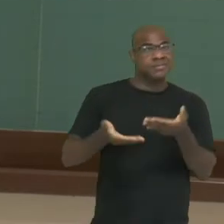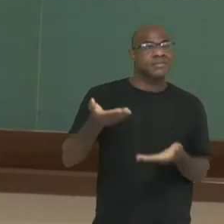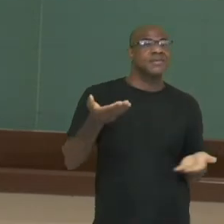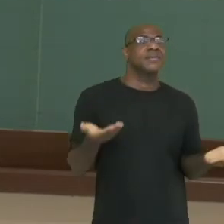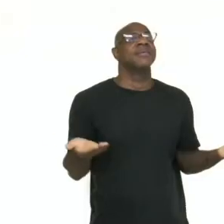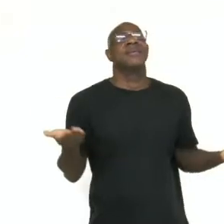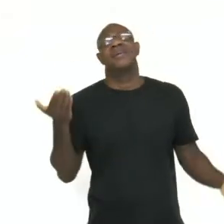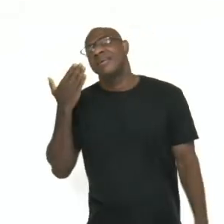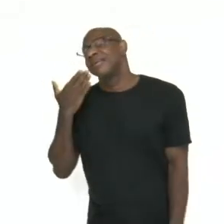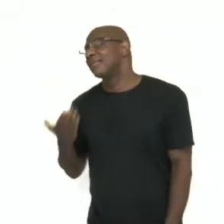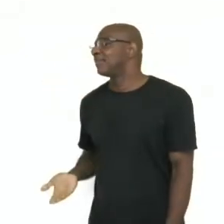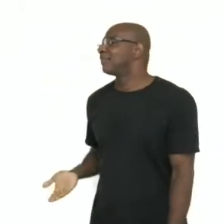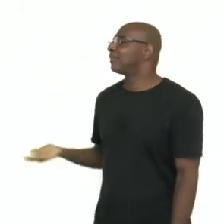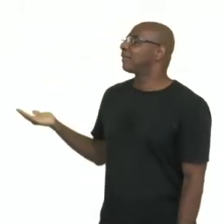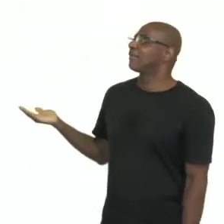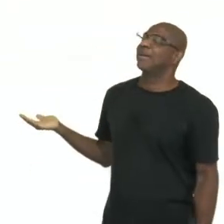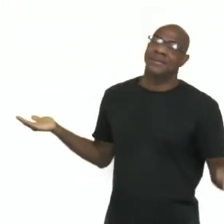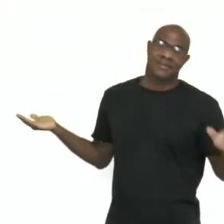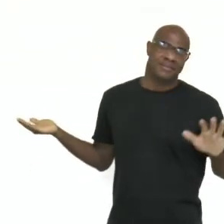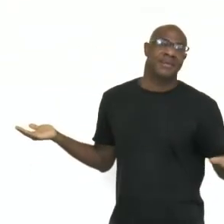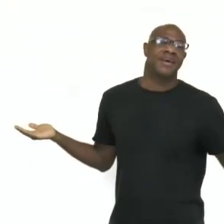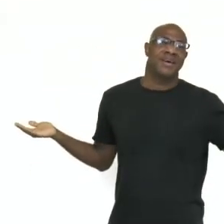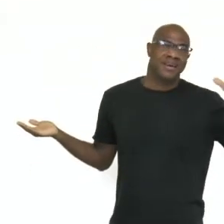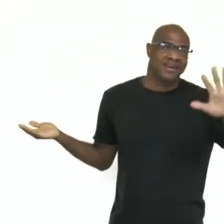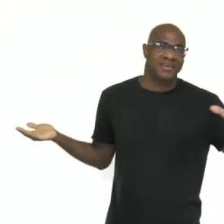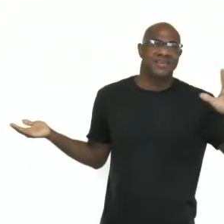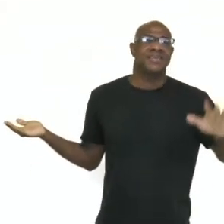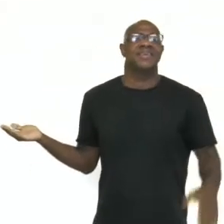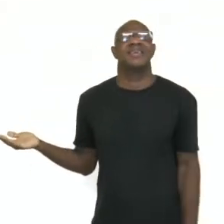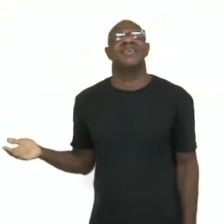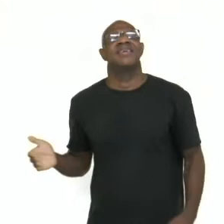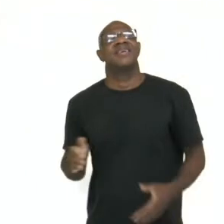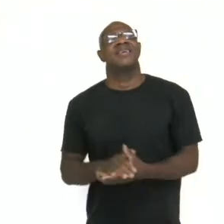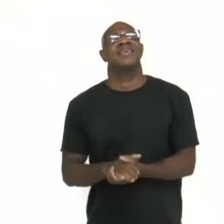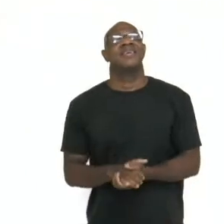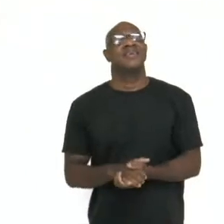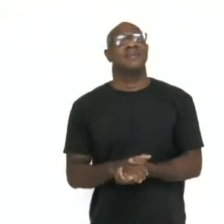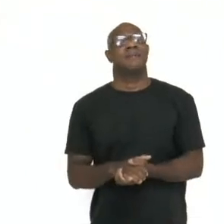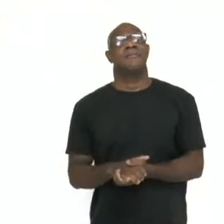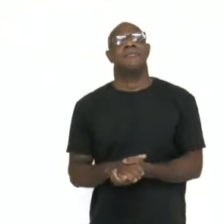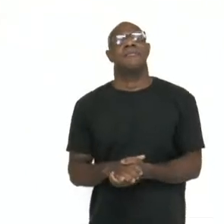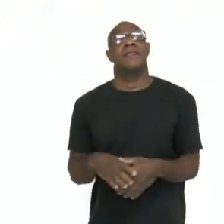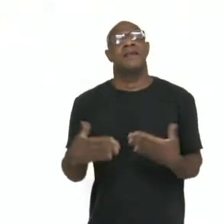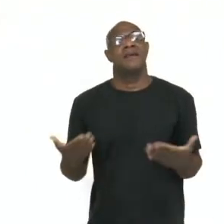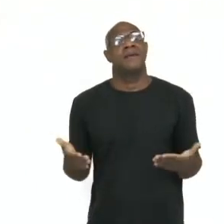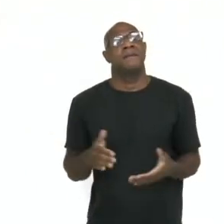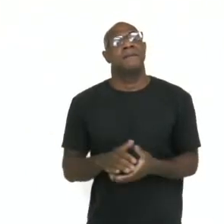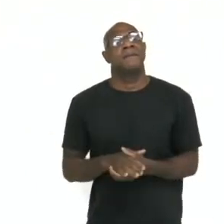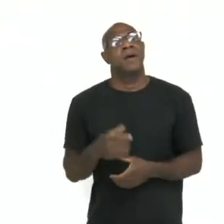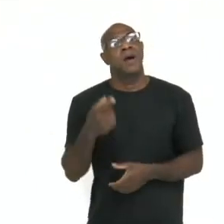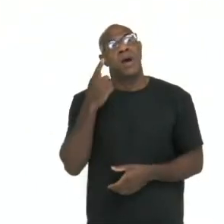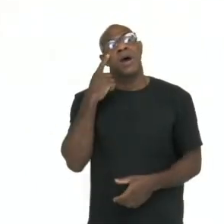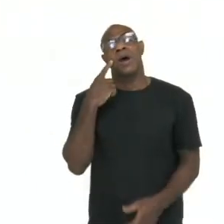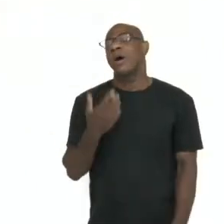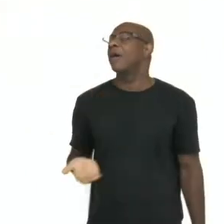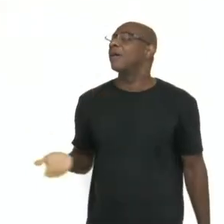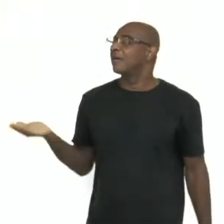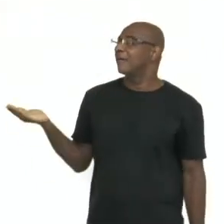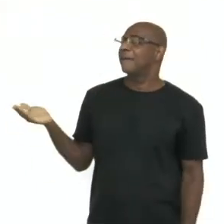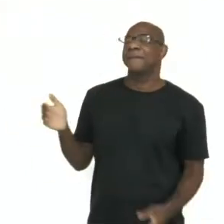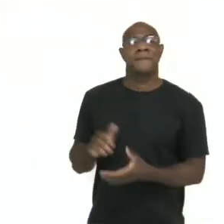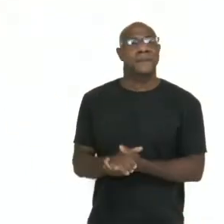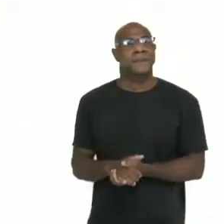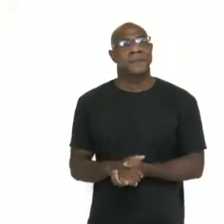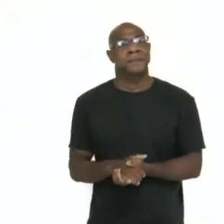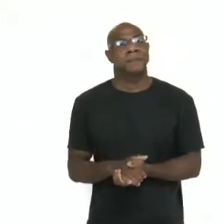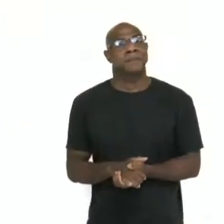Então, observe aqui as imagens, né? As fotografias da trupe Olho da Rua. Então, olha só a questão, né? O palhaço a gente já identifica